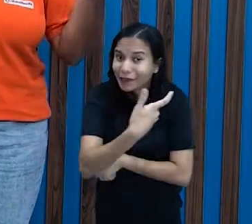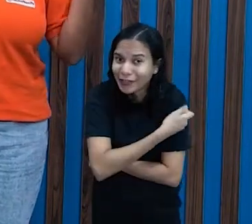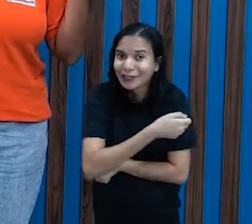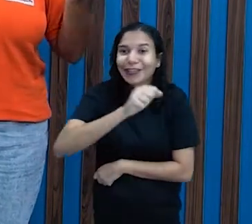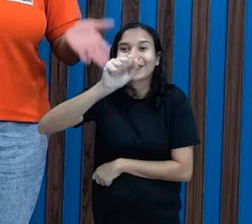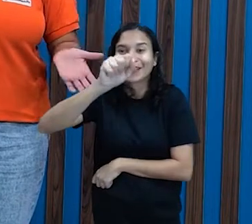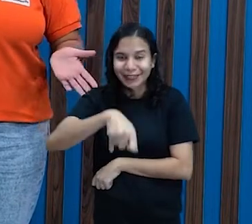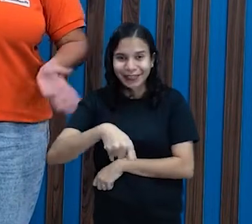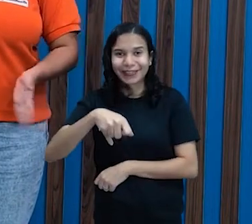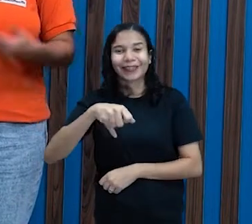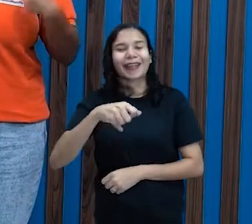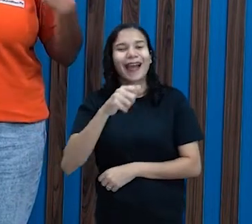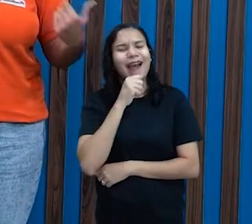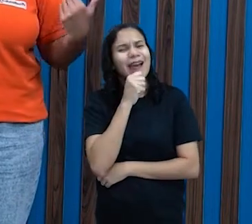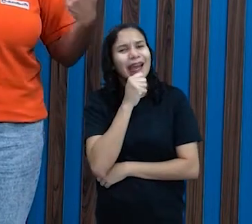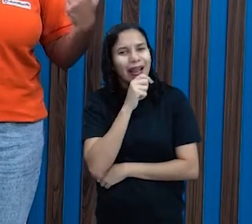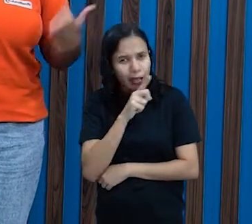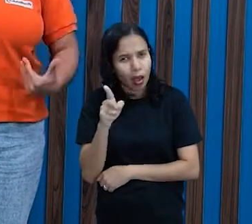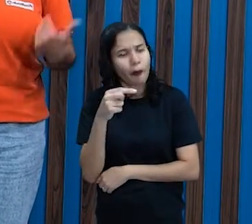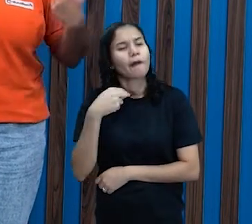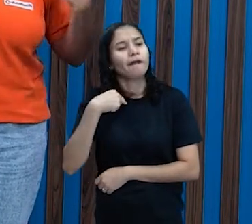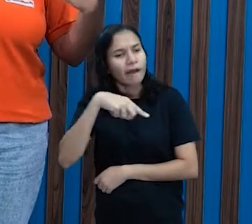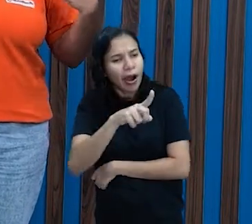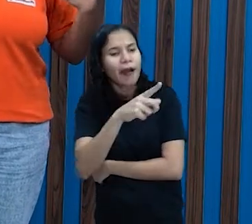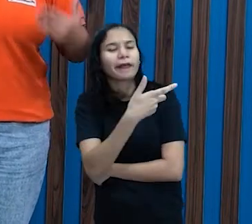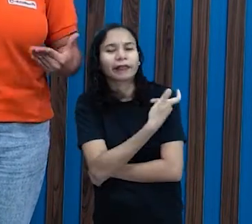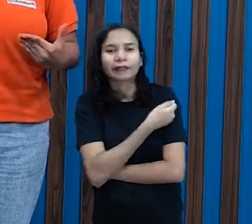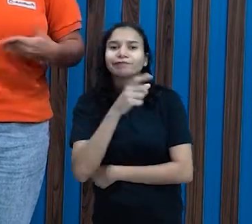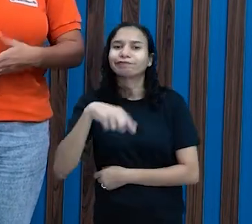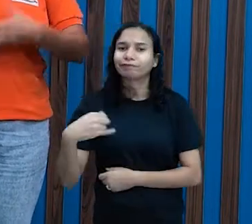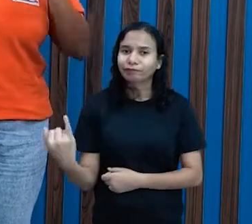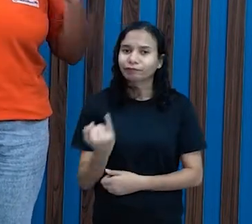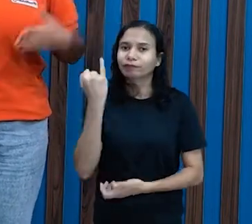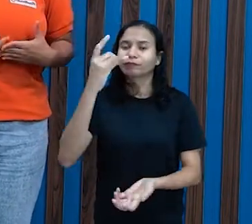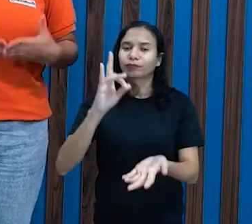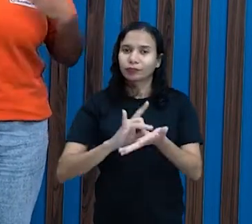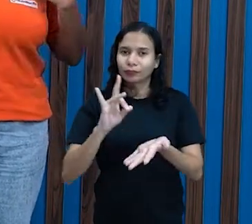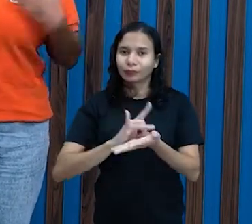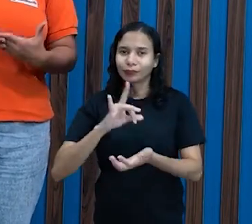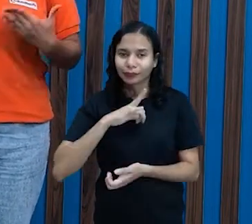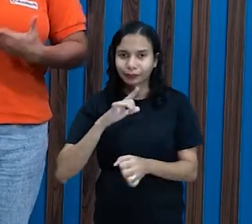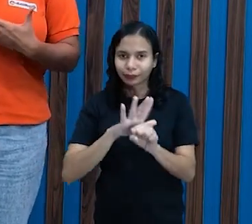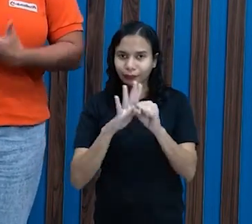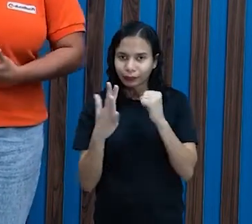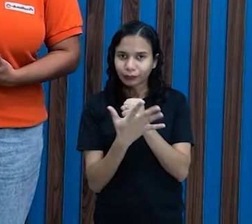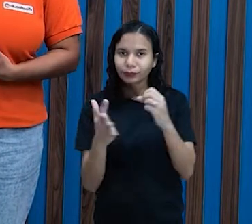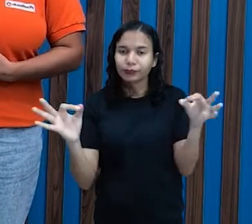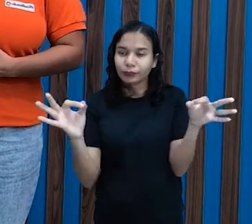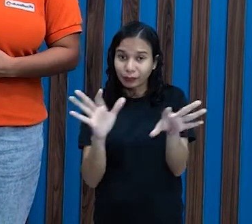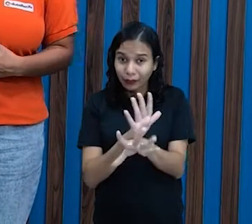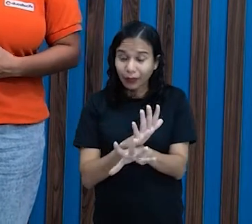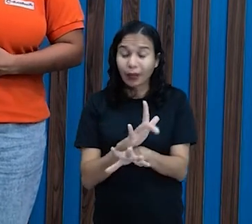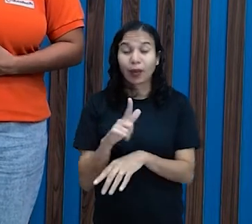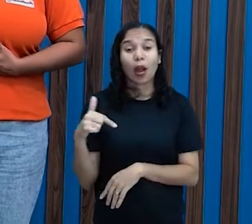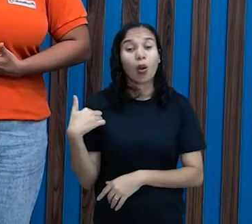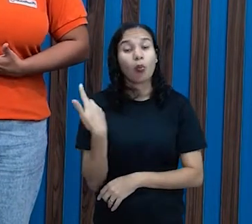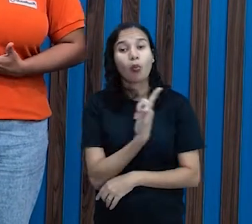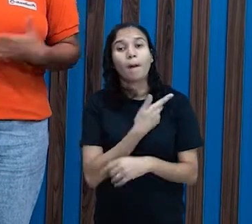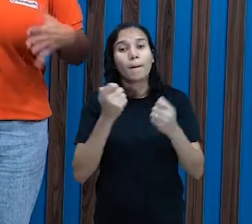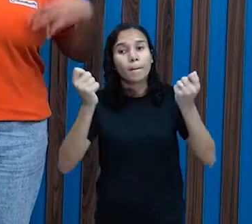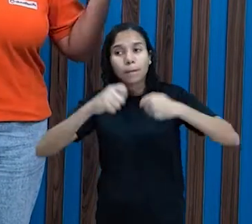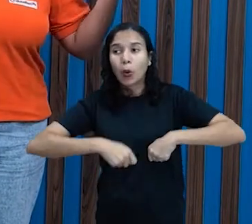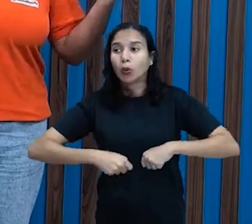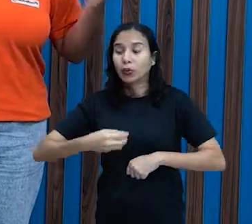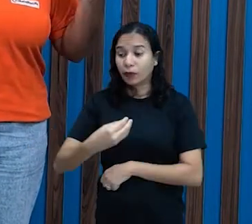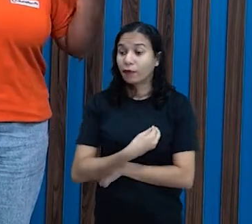você ainda não se vacinou, vá se vacinar, porque é importantíssimo para que essa pandemia realmente tenha um fim, para que a gente possa